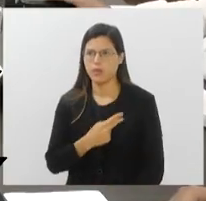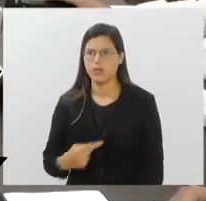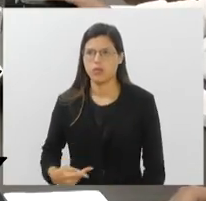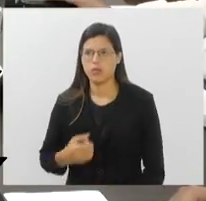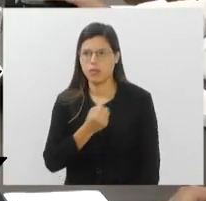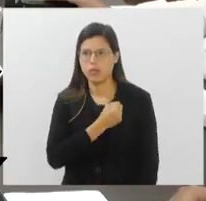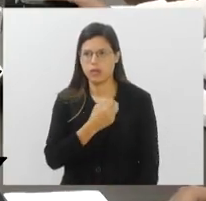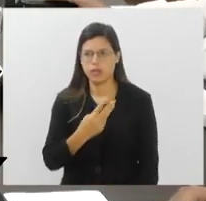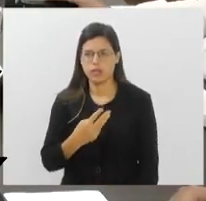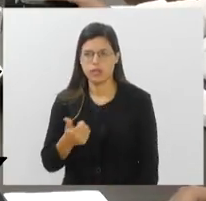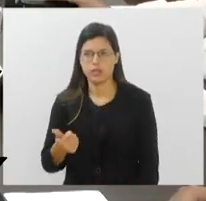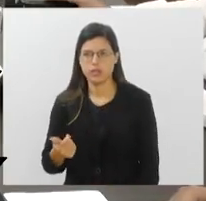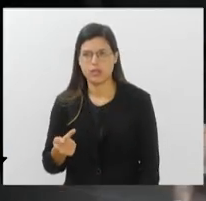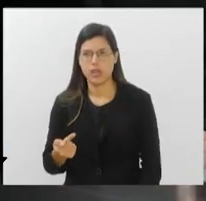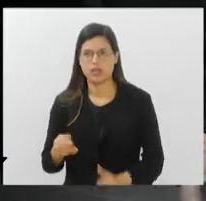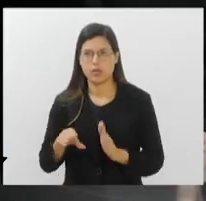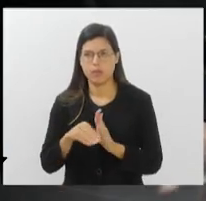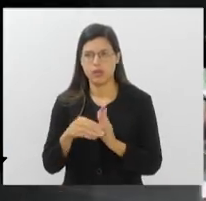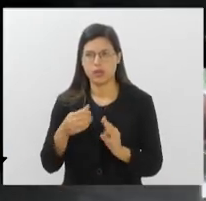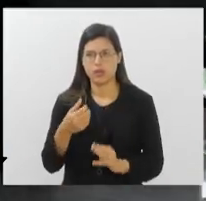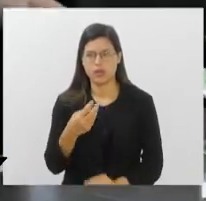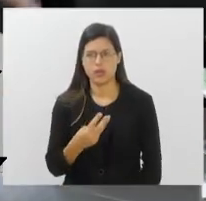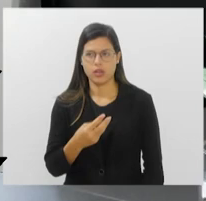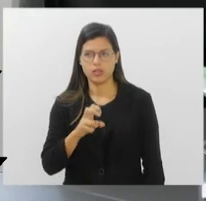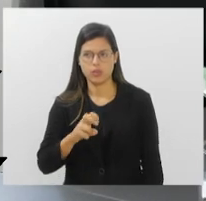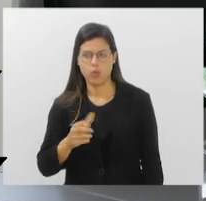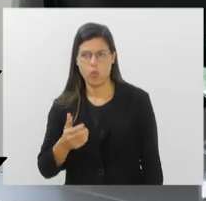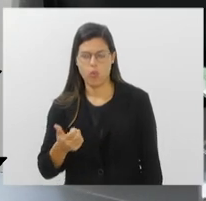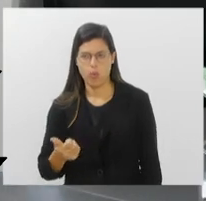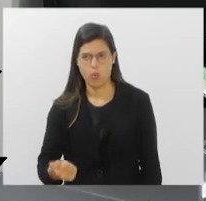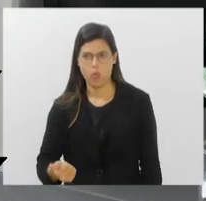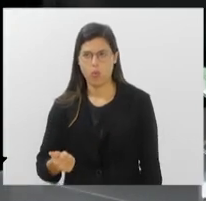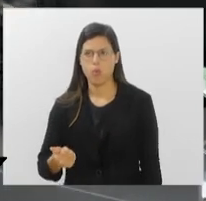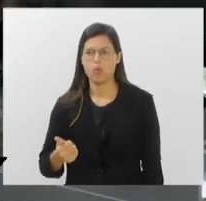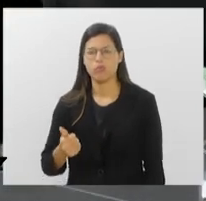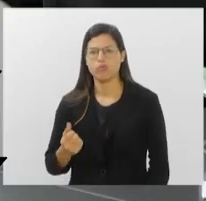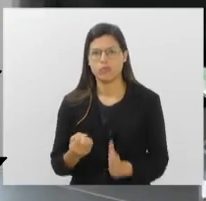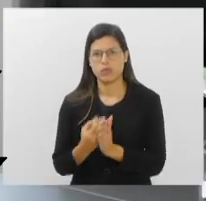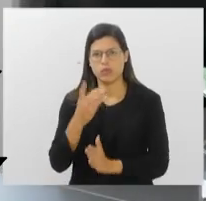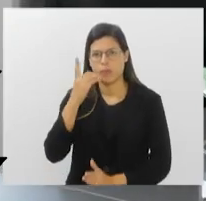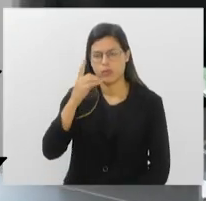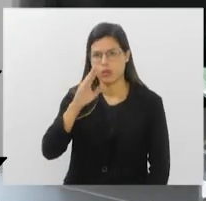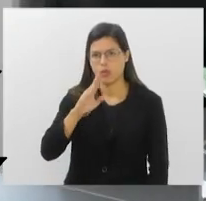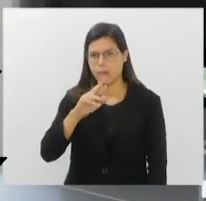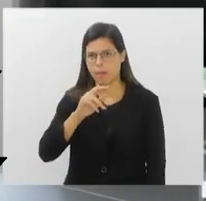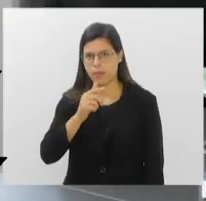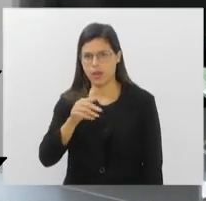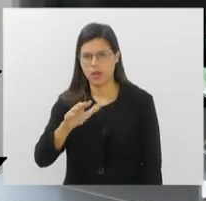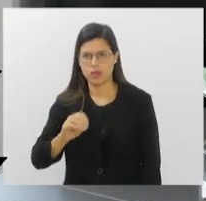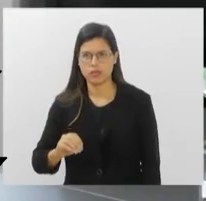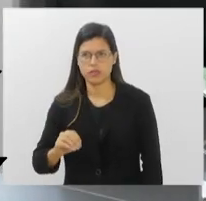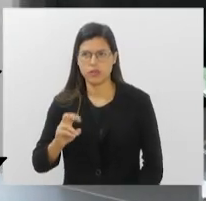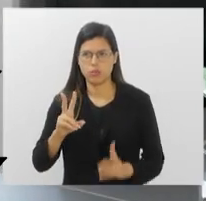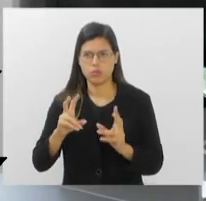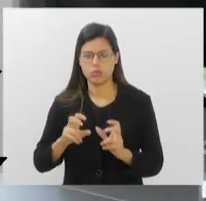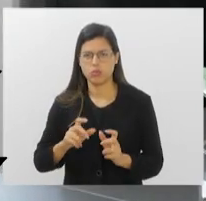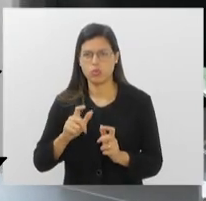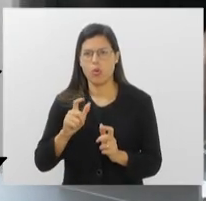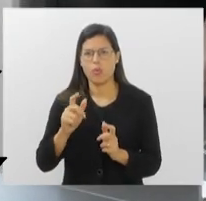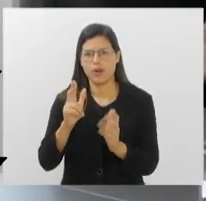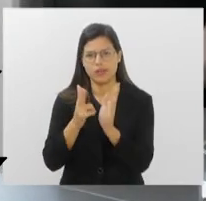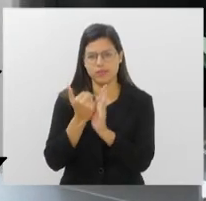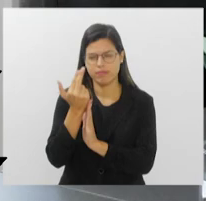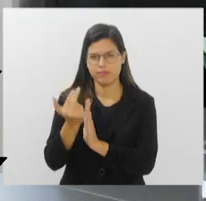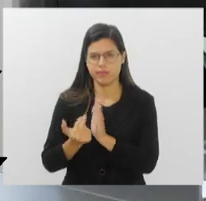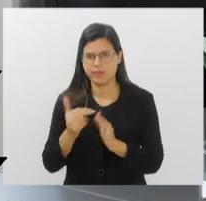37 da pauta. Emendas de plenário ao projeto de lei 351 de 19, de autoria do deputado Brazão, que dispõe sobre a arte em grafite no âmbito do Estado do Rio de